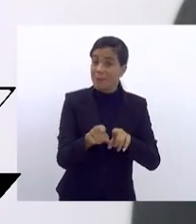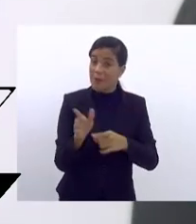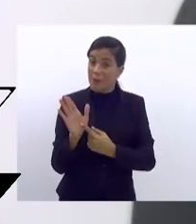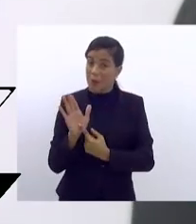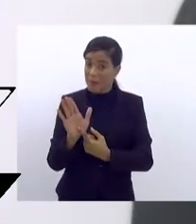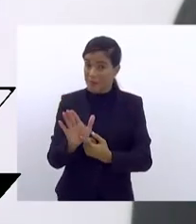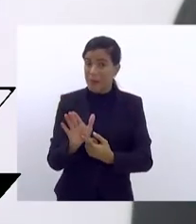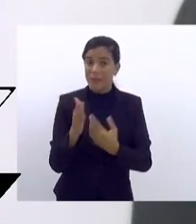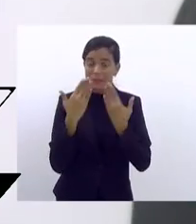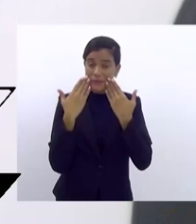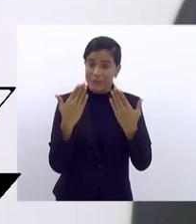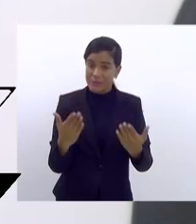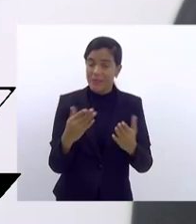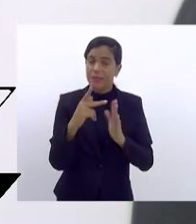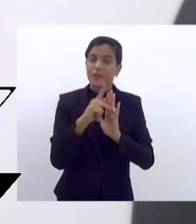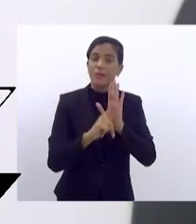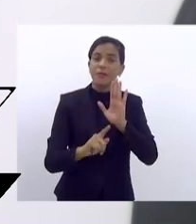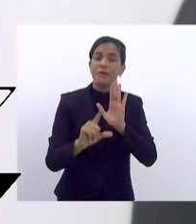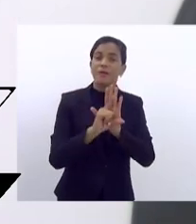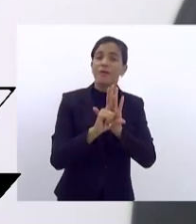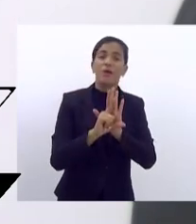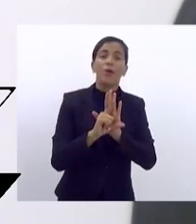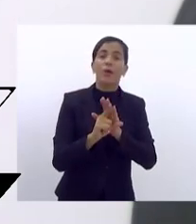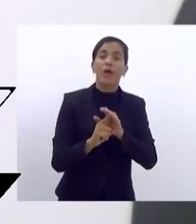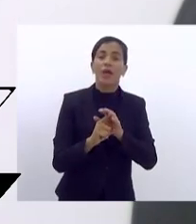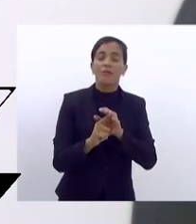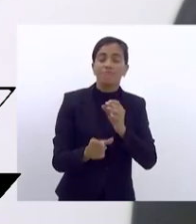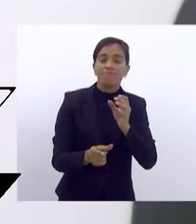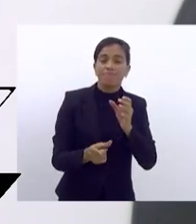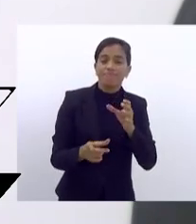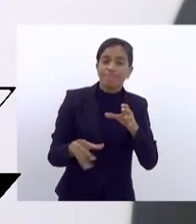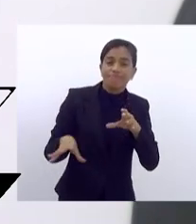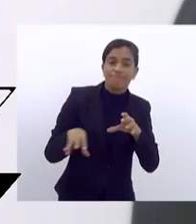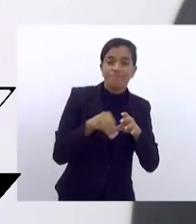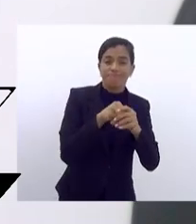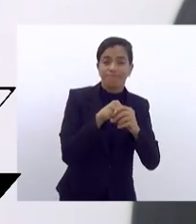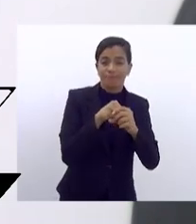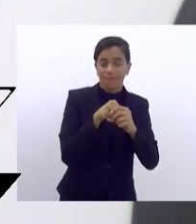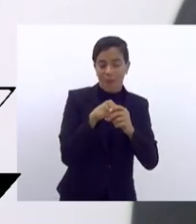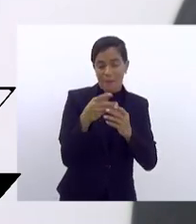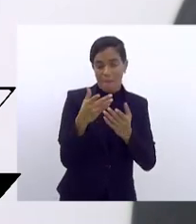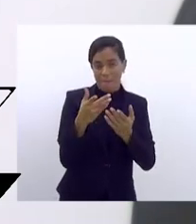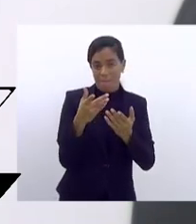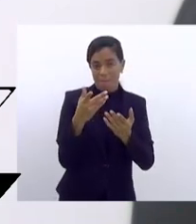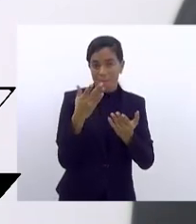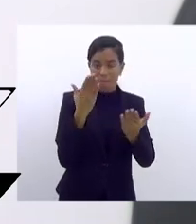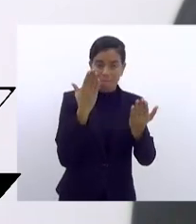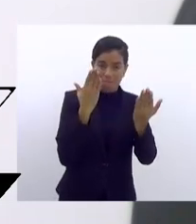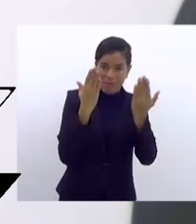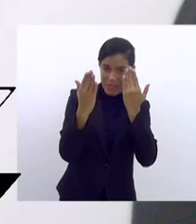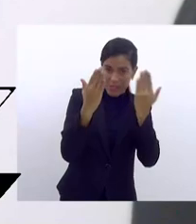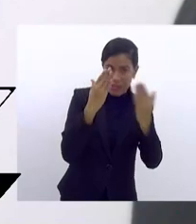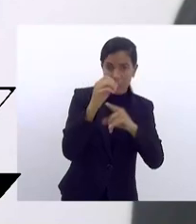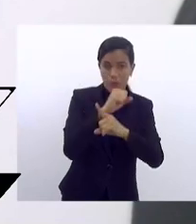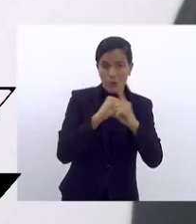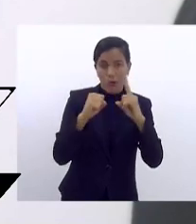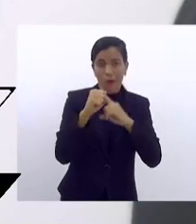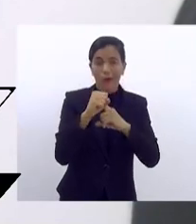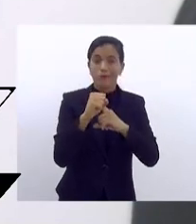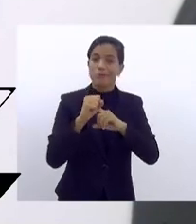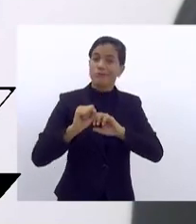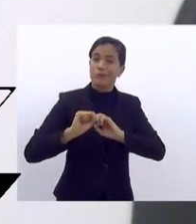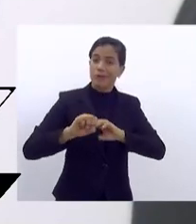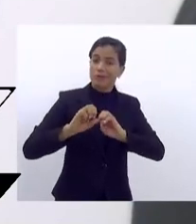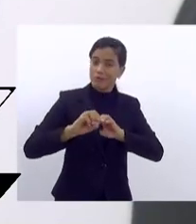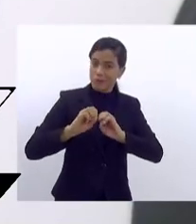casa esse ano um projeto que institui política psico-sócio-assistencial nas nossas escolas para alunos